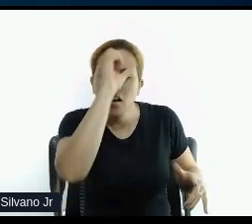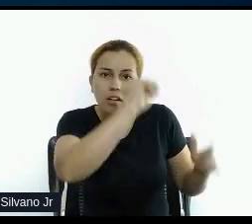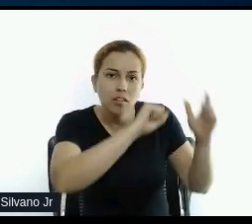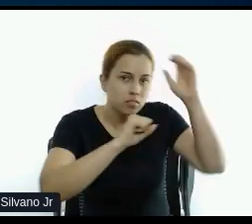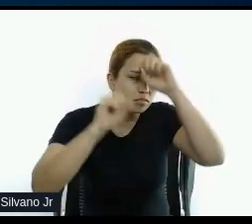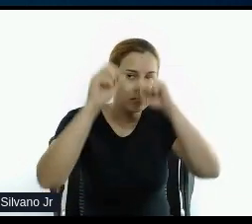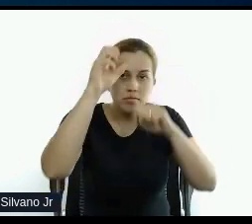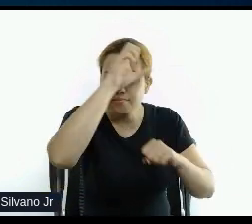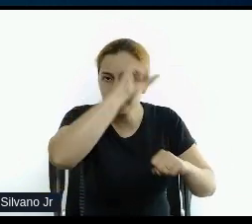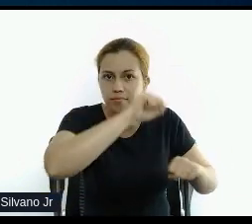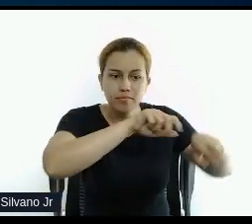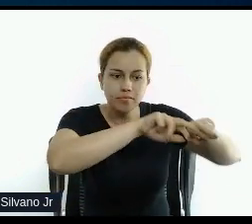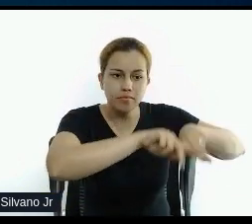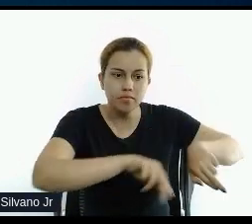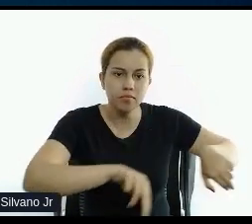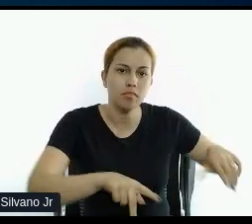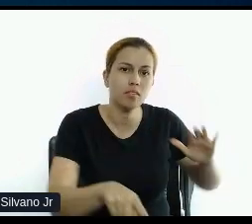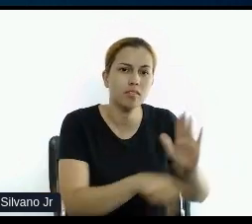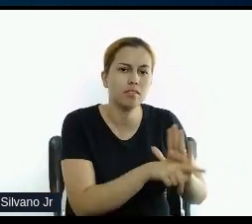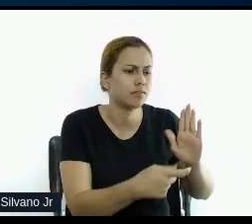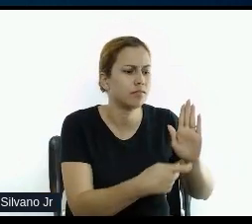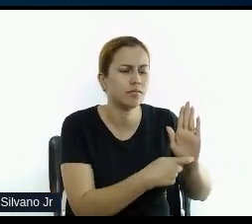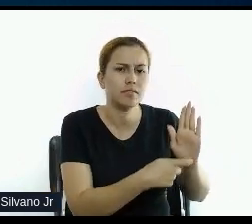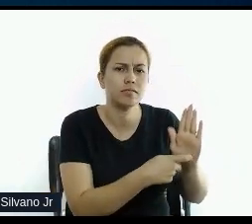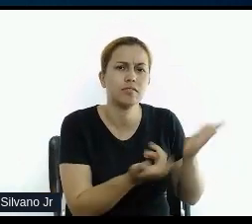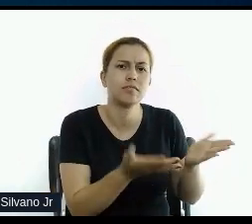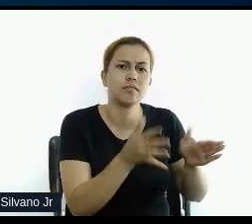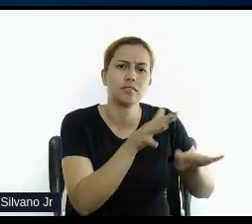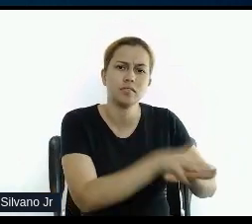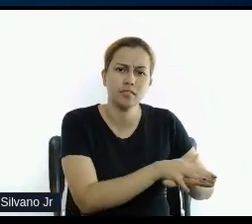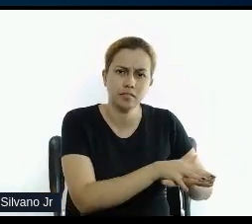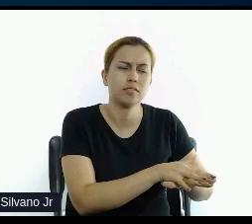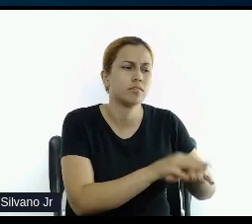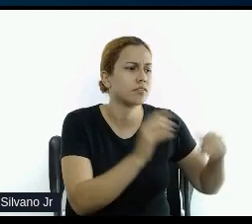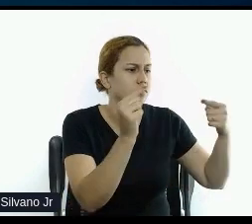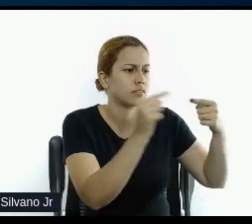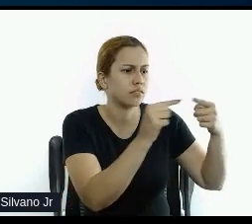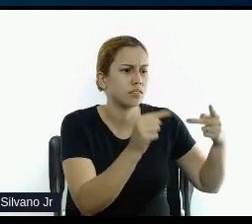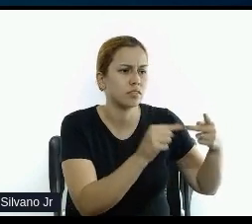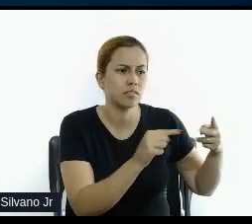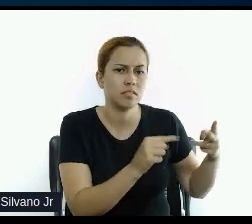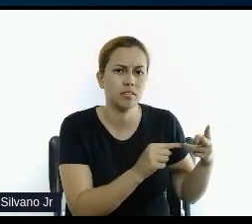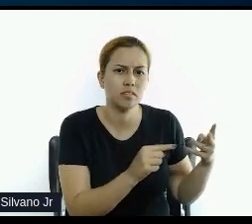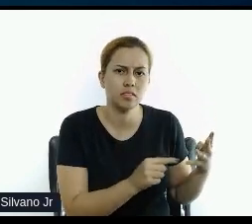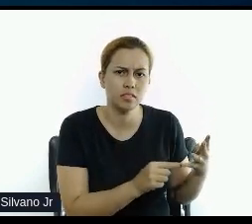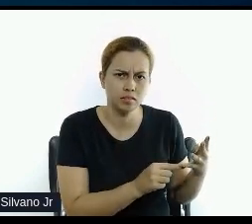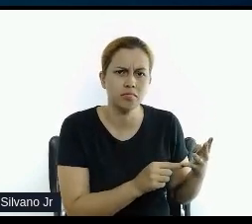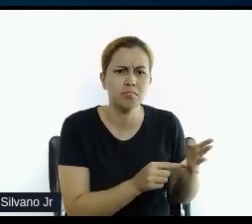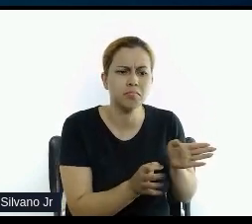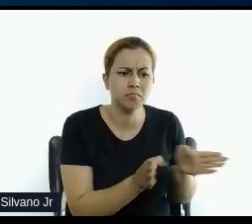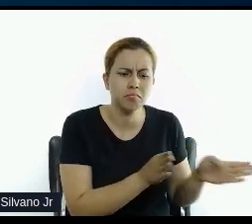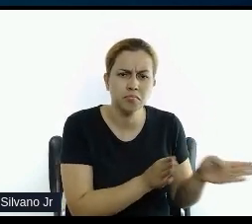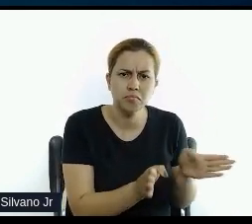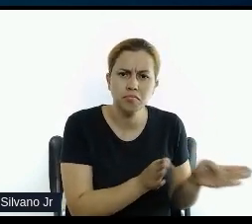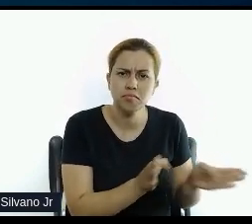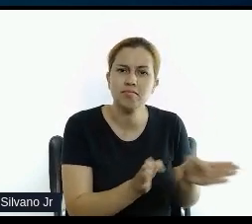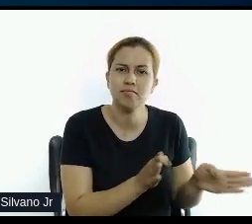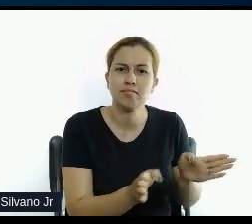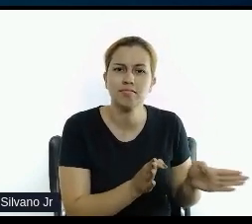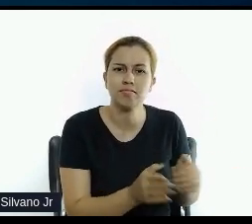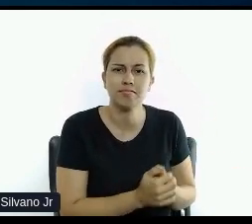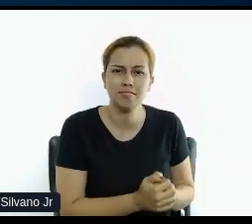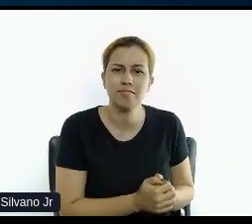é um software inclusivo, o que é uma aplicação acessível, o que é um desenvolvimento seguindo boas práticas da